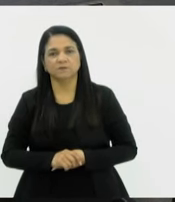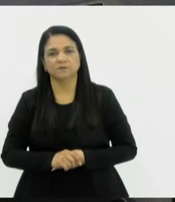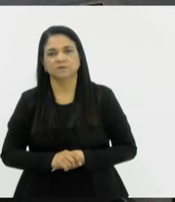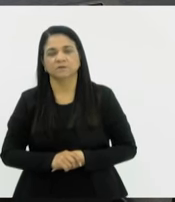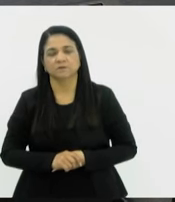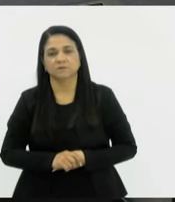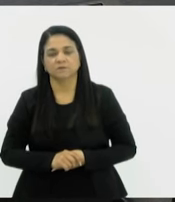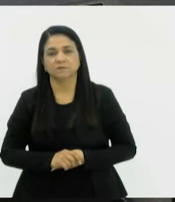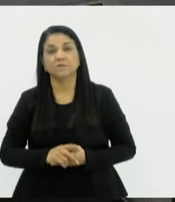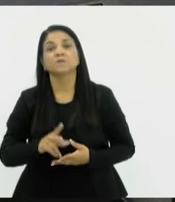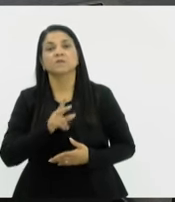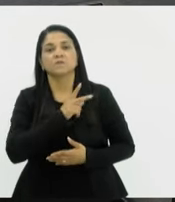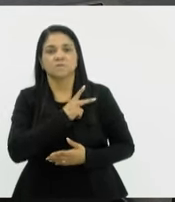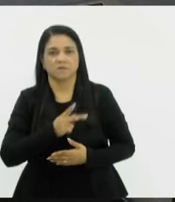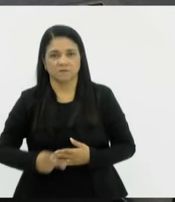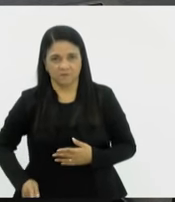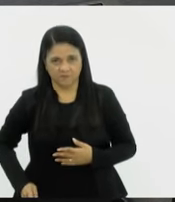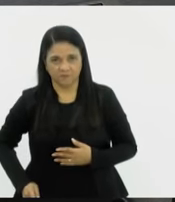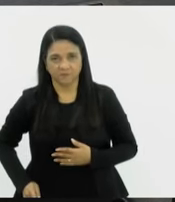Senhor presidente,